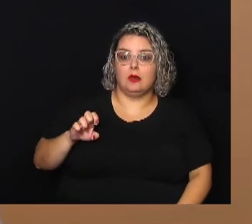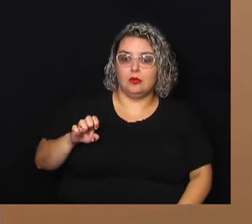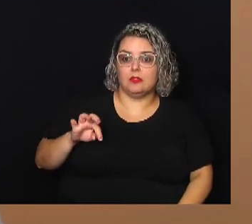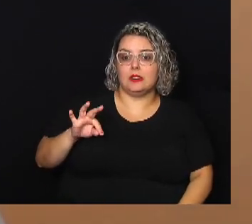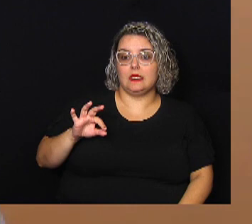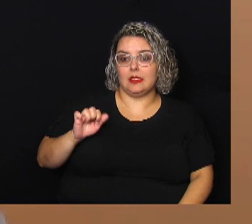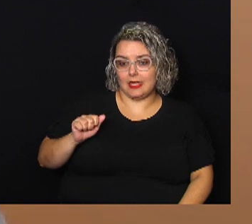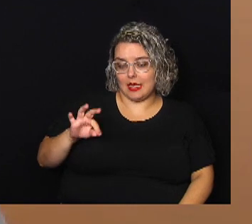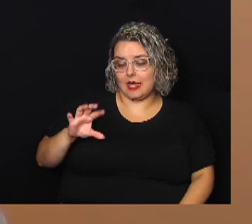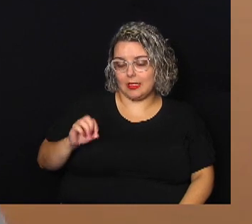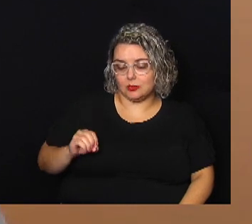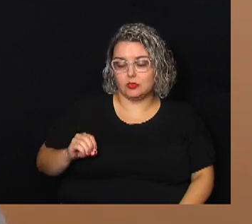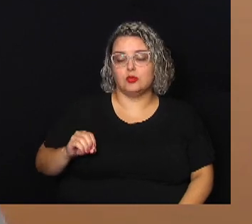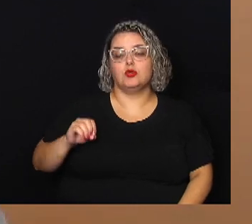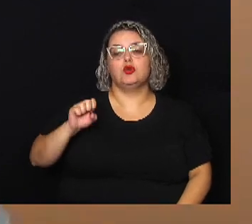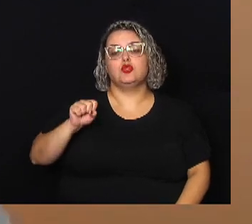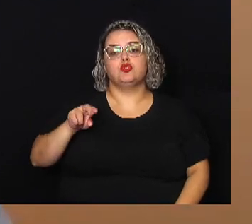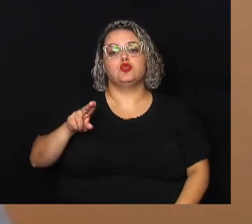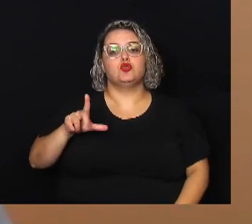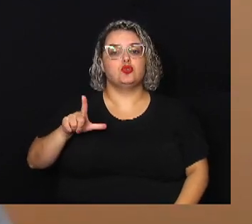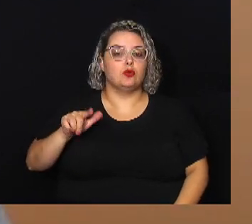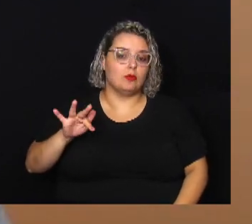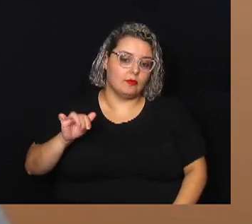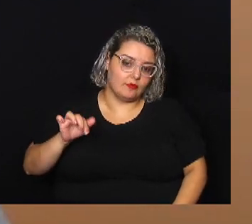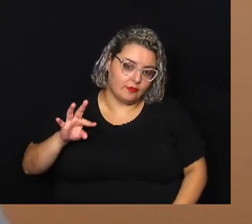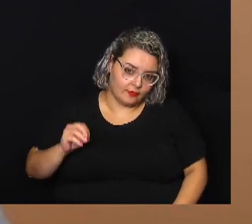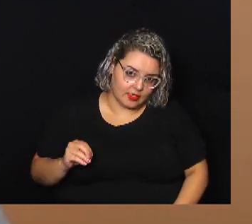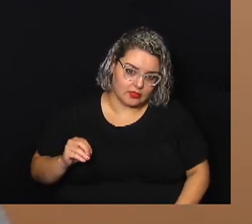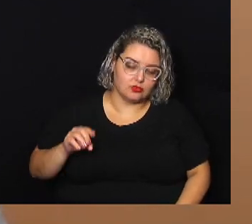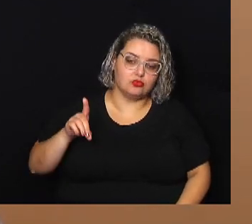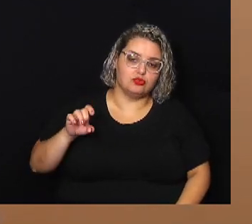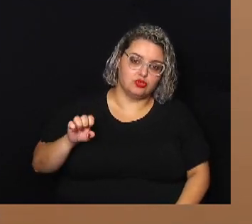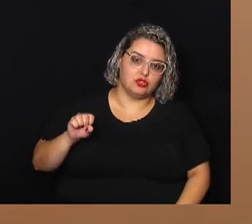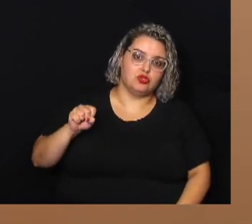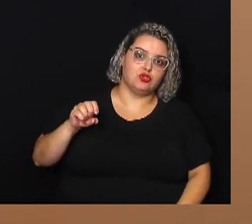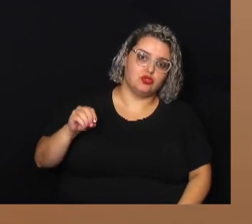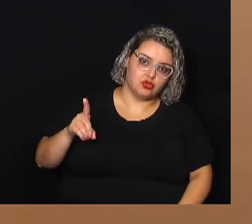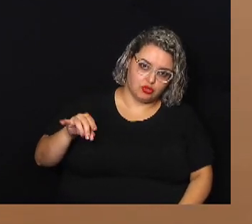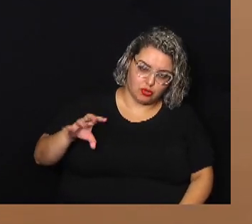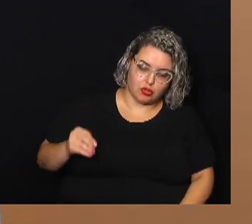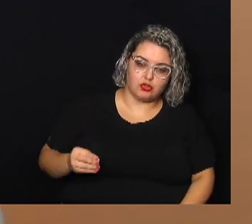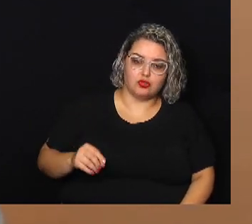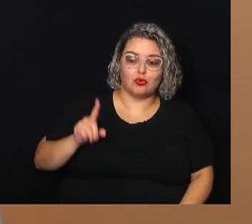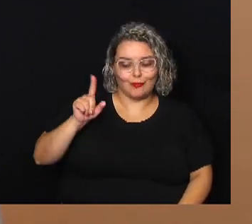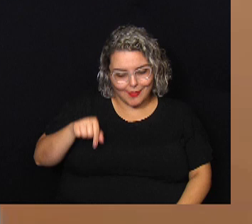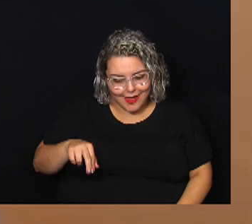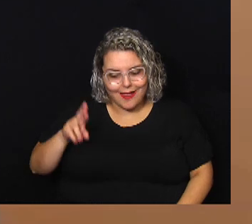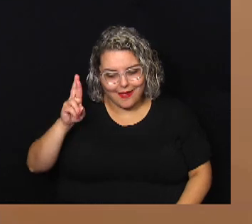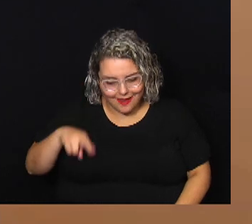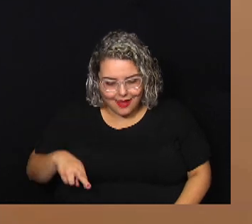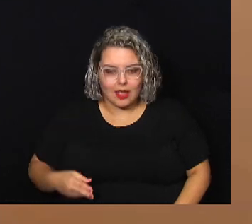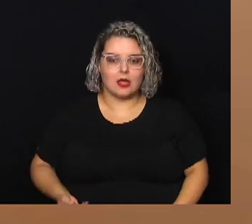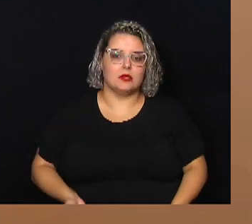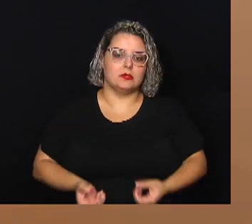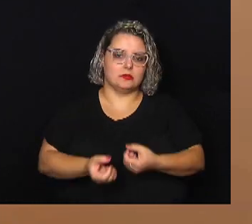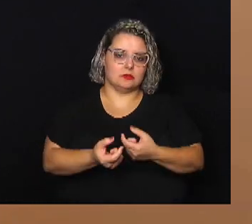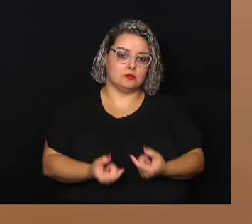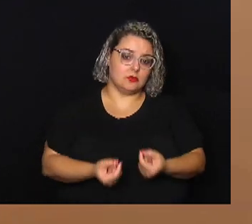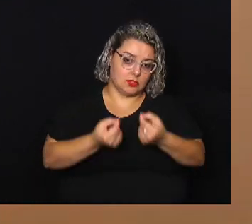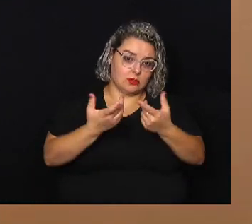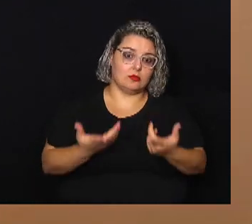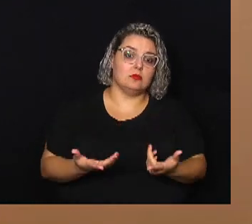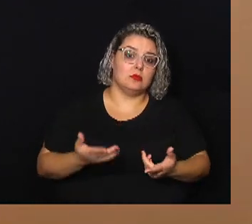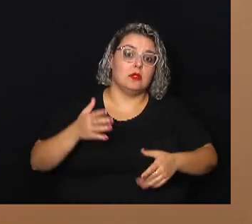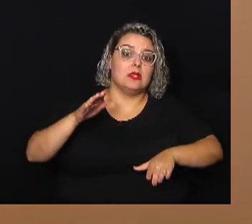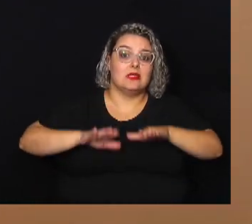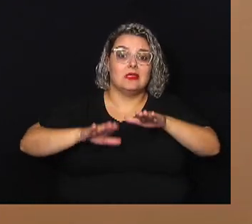sódio, como um causador de câncer, e eu trago para vocês a desinformação, que muitas vezes é pior